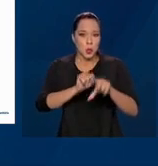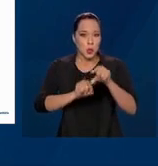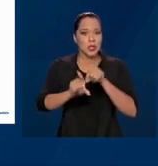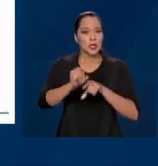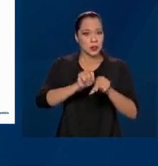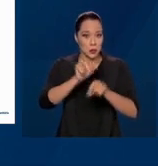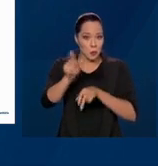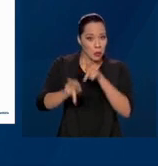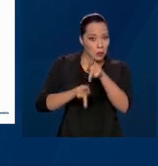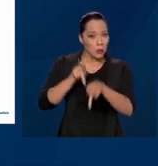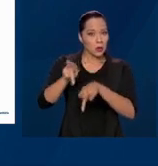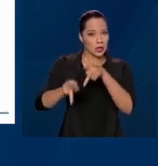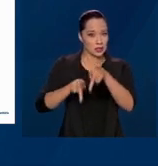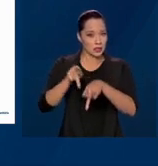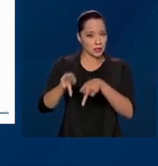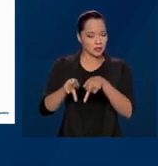população